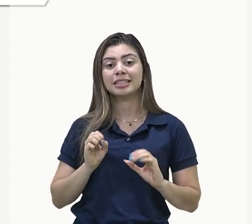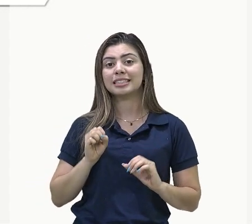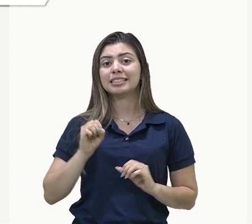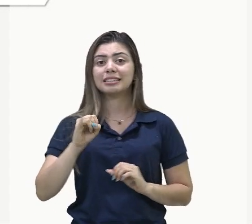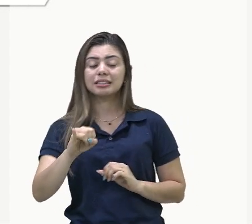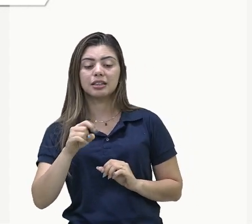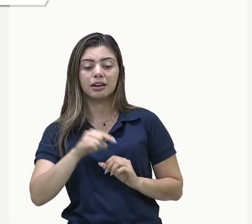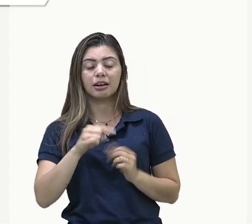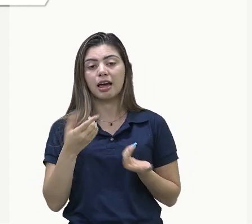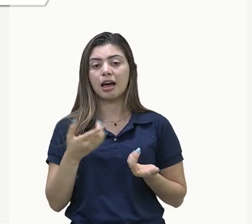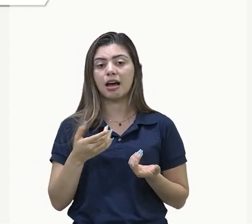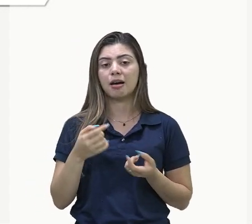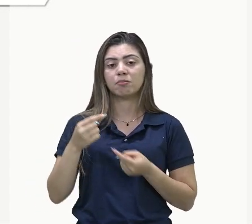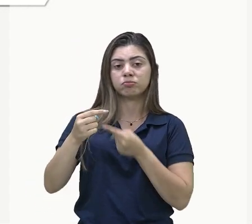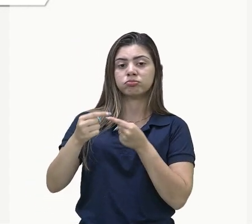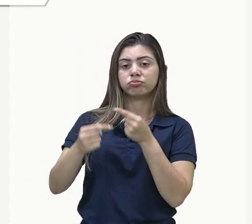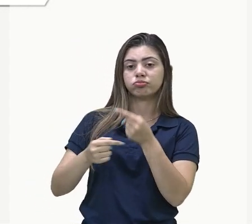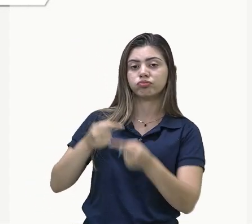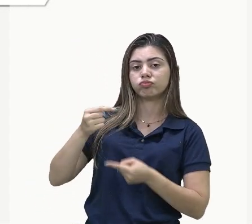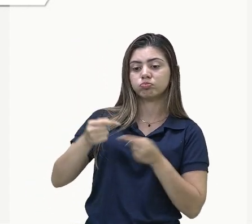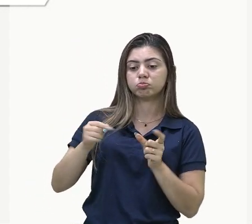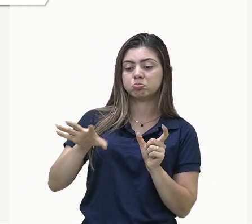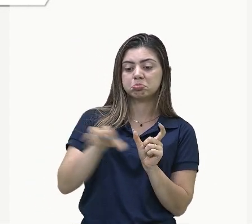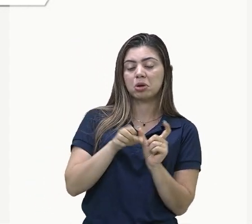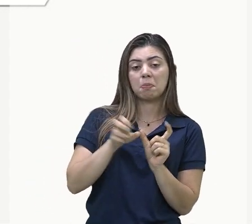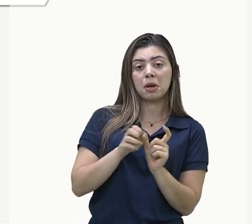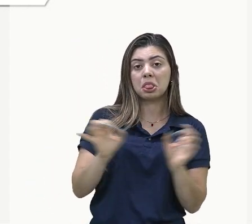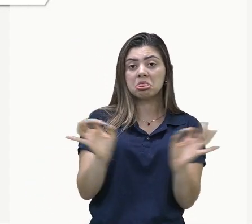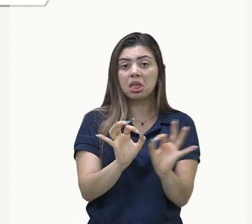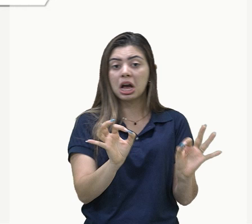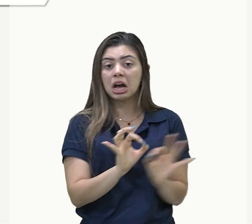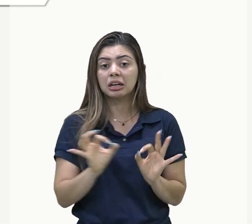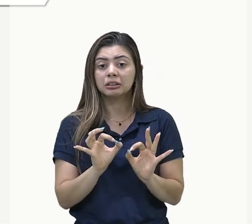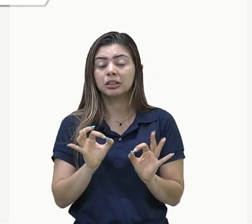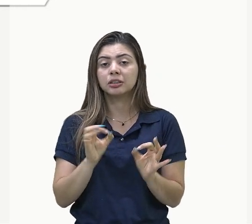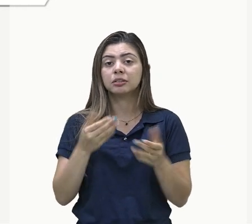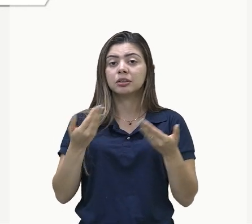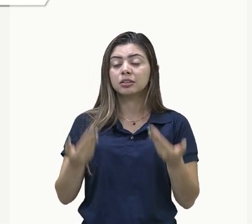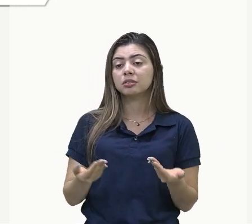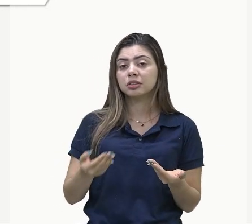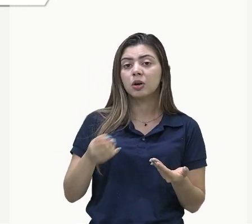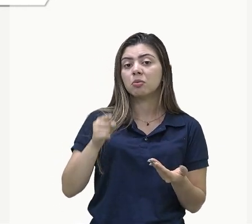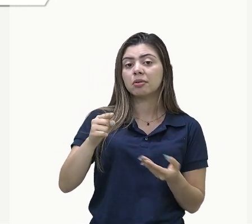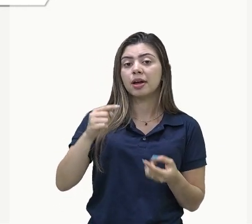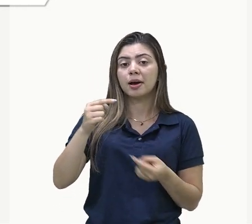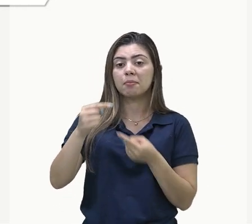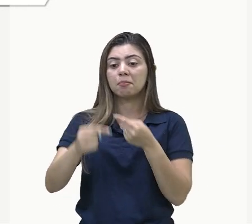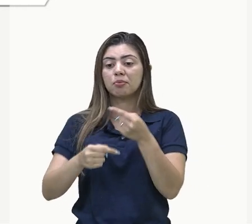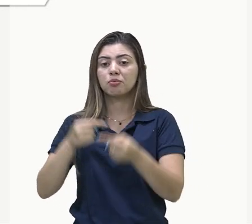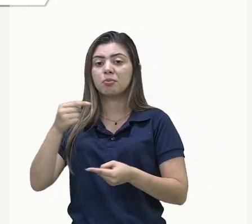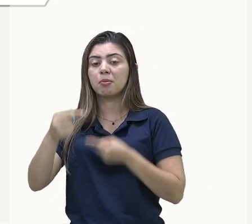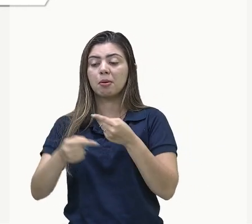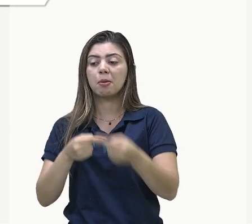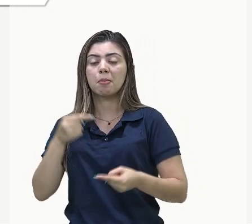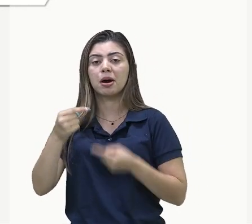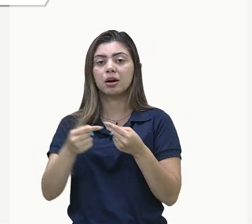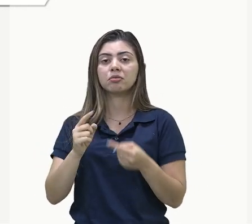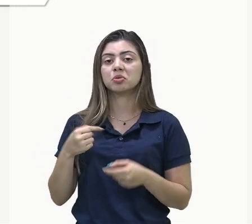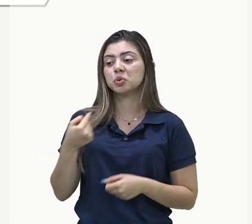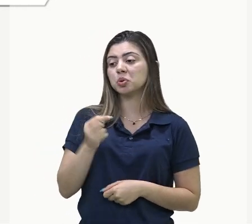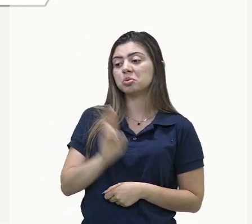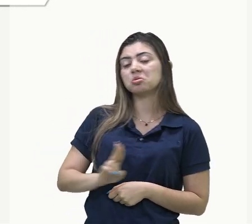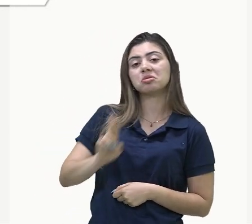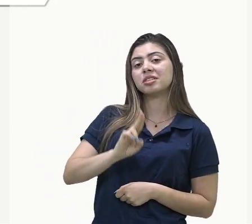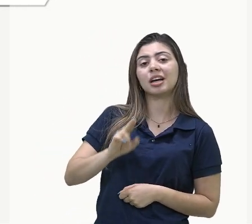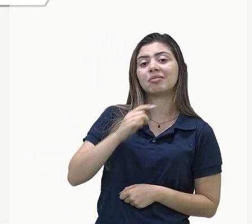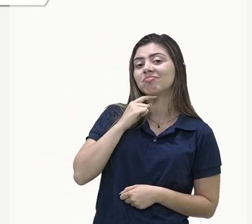receptores, a energia gerada pelos geradores não seria aproveitada para